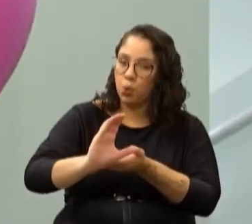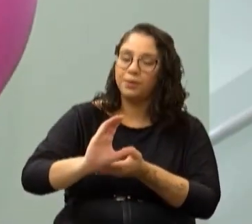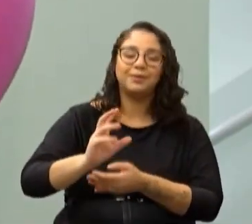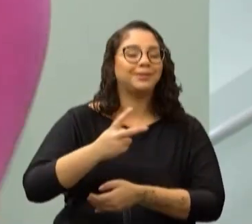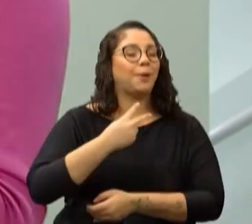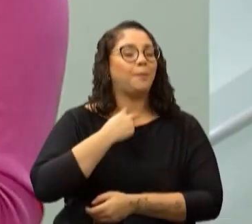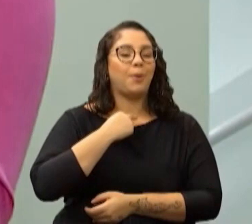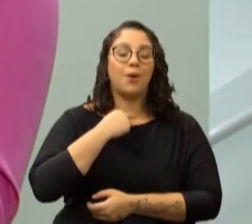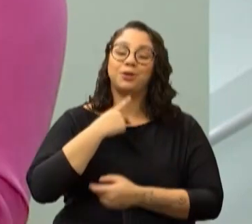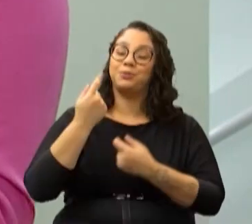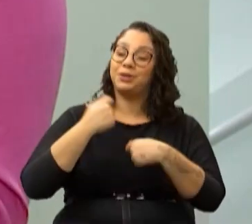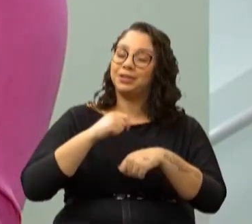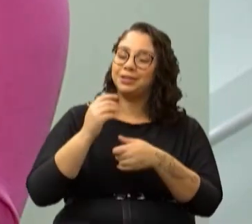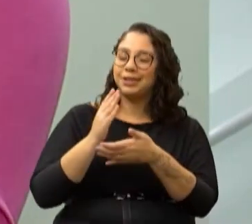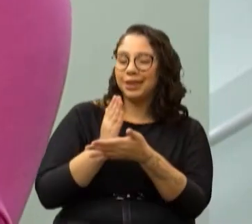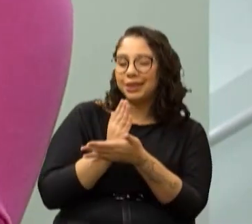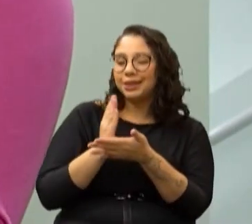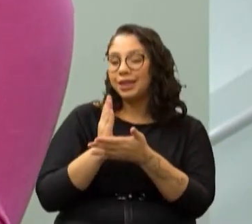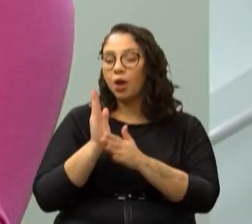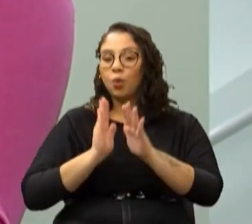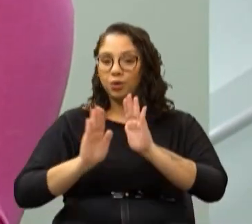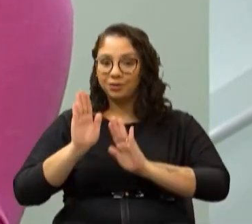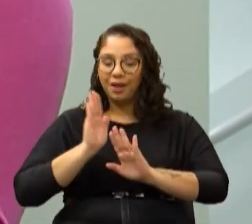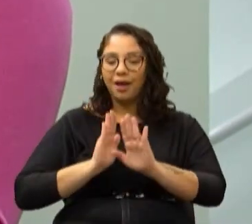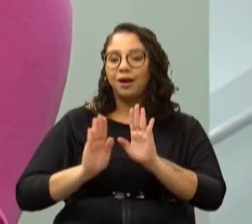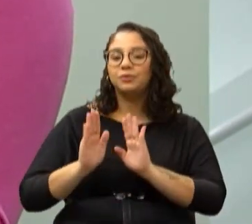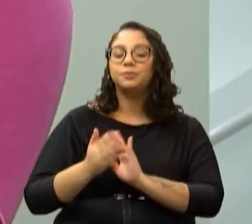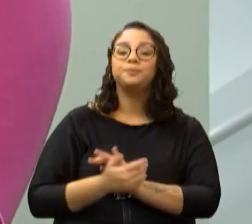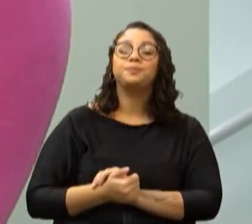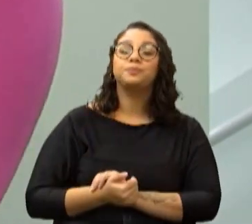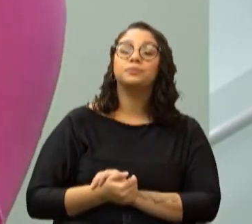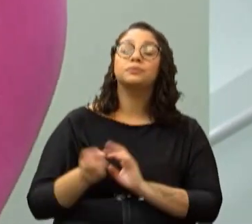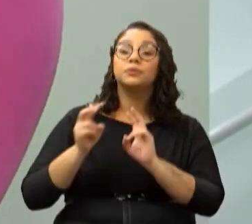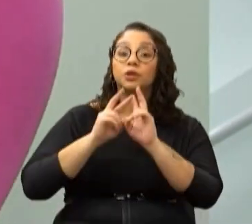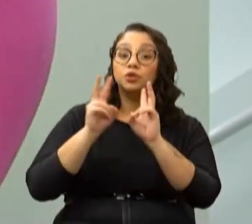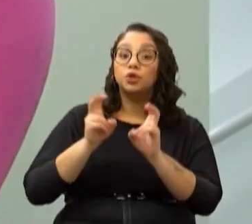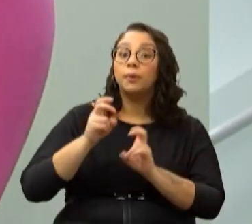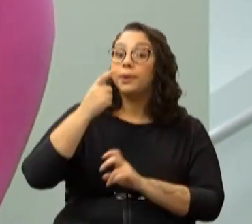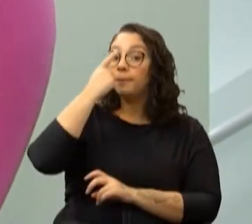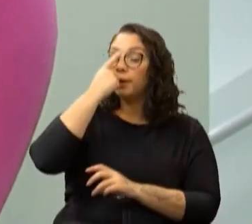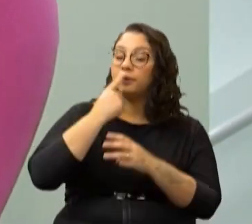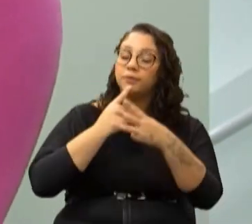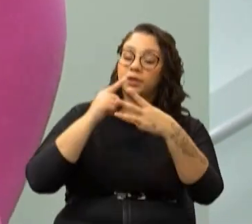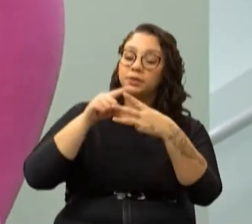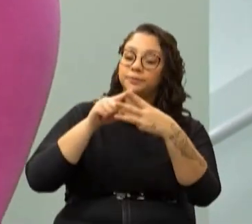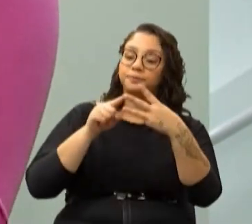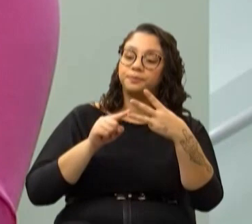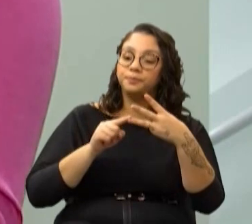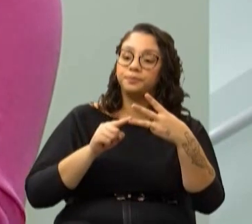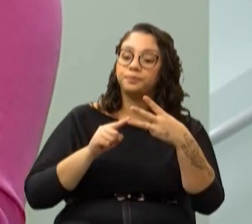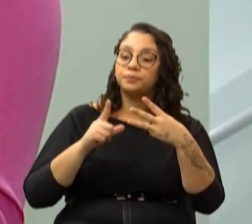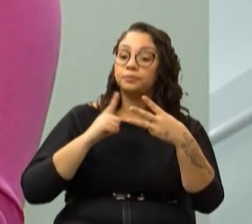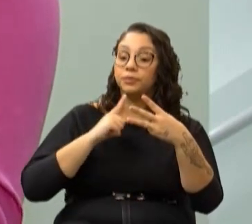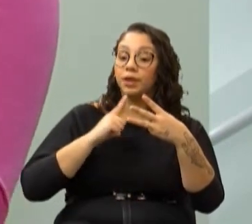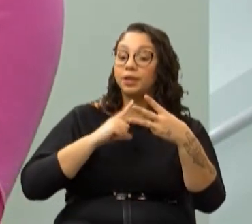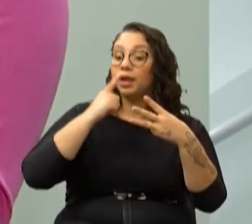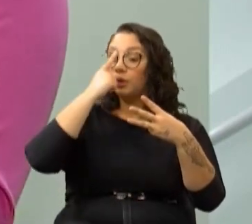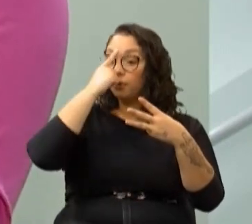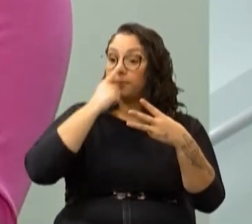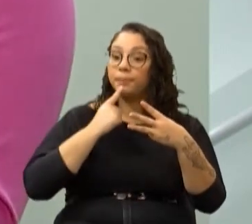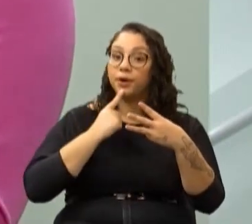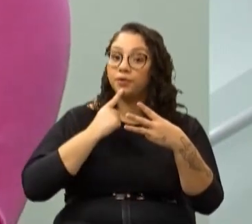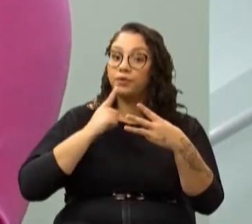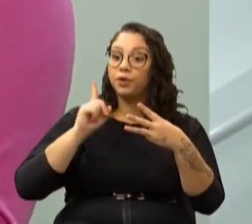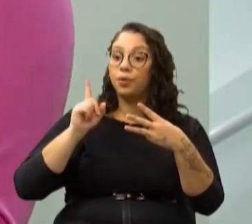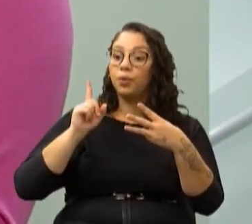ovos numa cesta, aquela coisa toda, e essa questão desses perfis, tem um